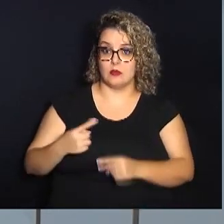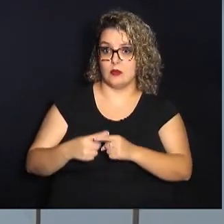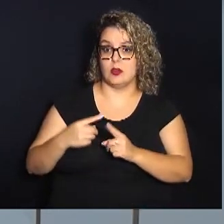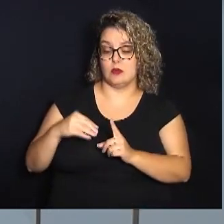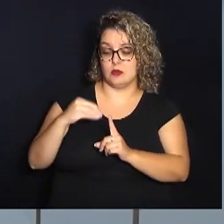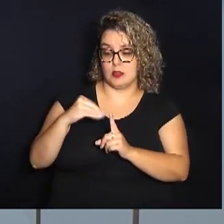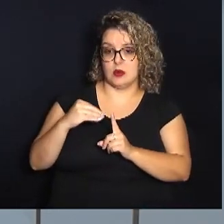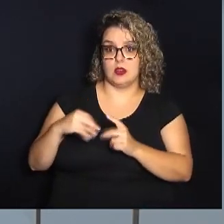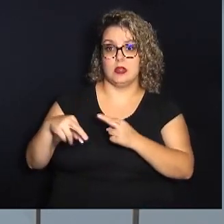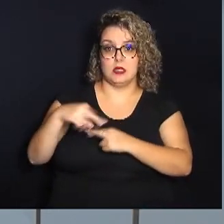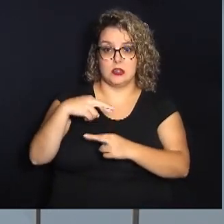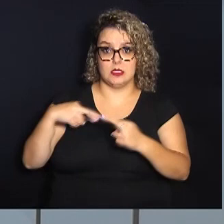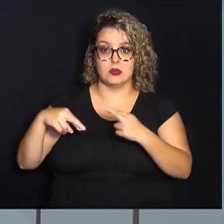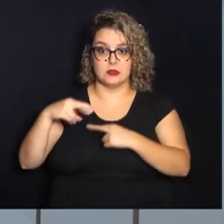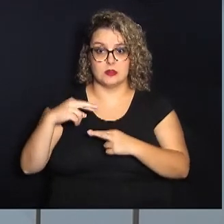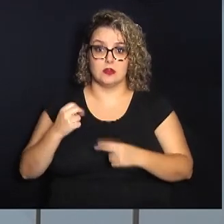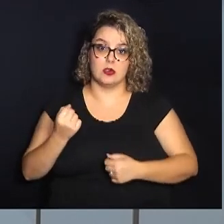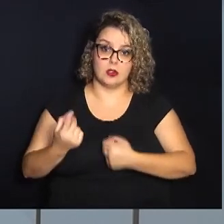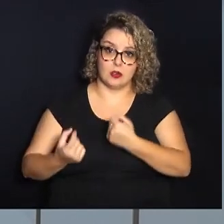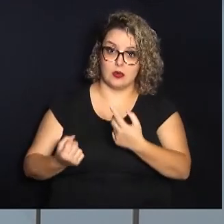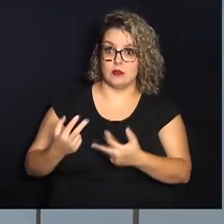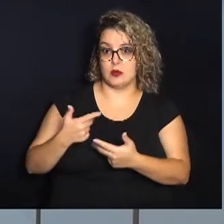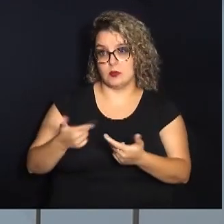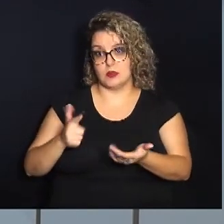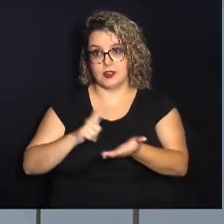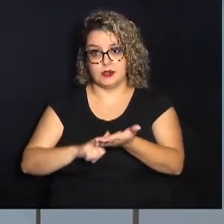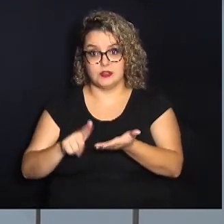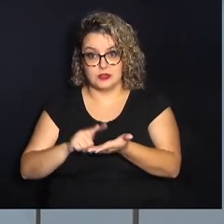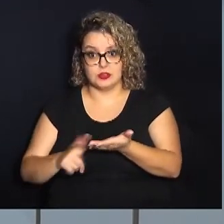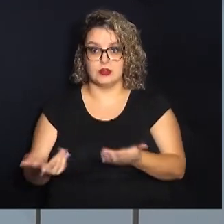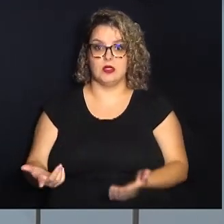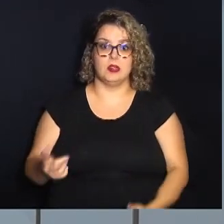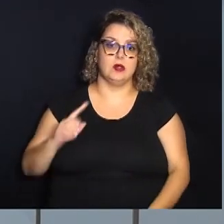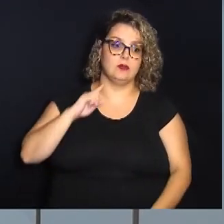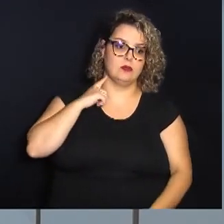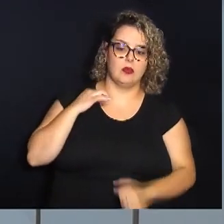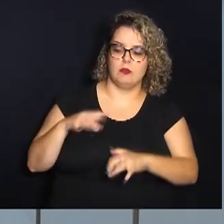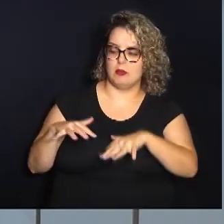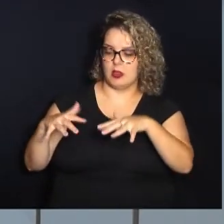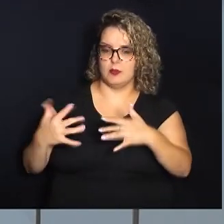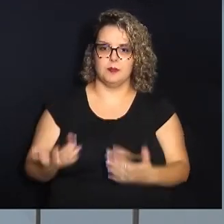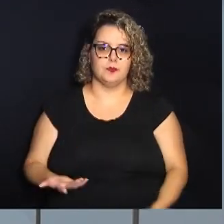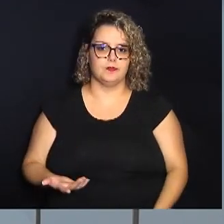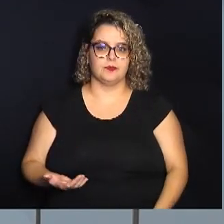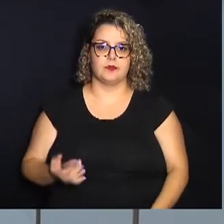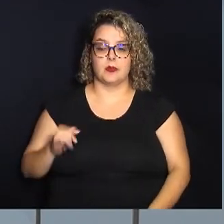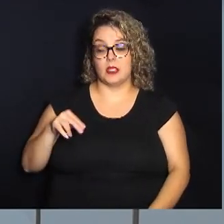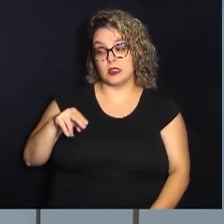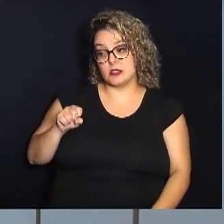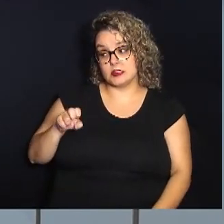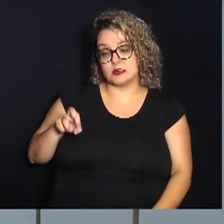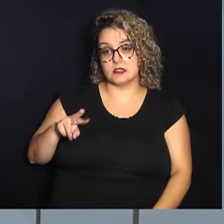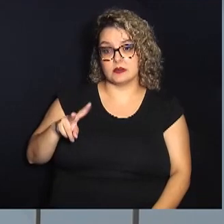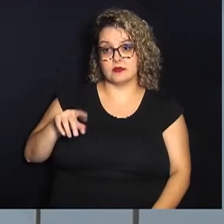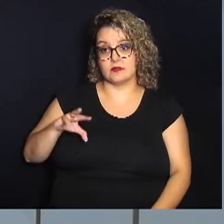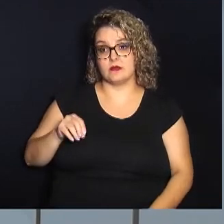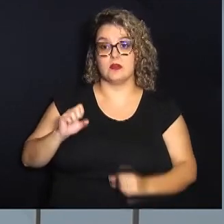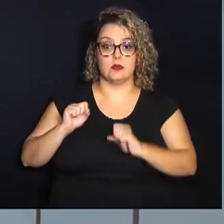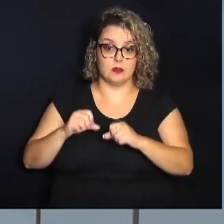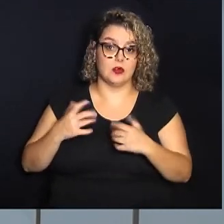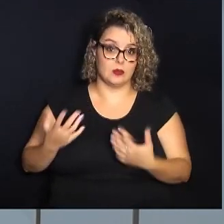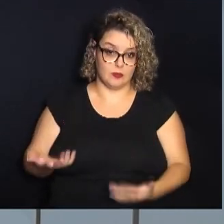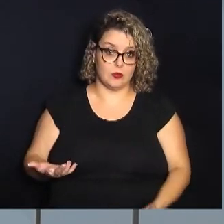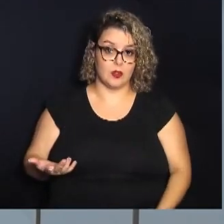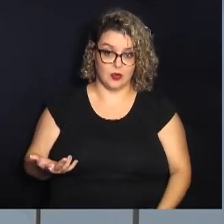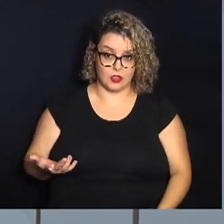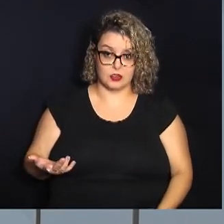associada a algumas questões de higiene, então acúmulo de lixo, material inservível que pode servir de criadouro. E com isso,